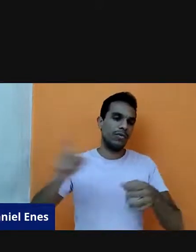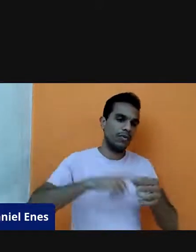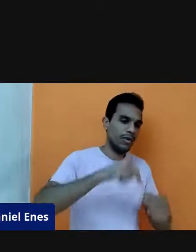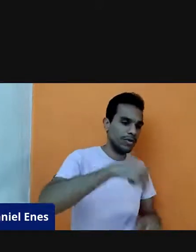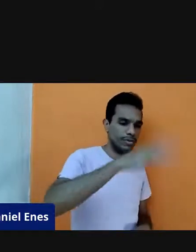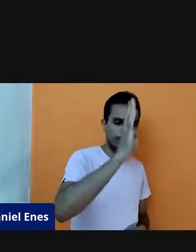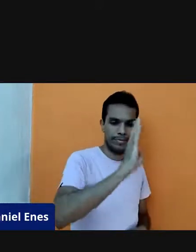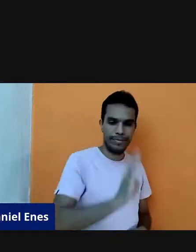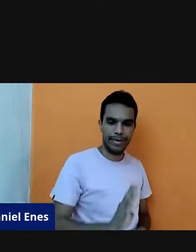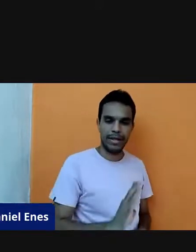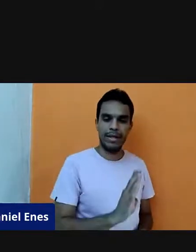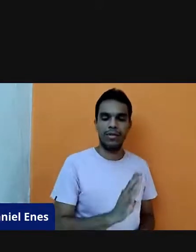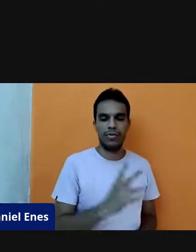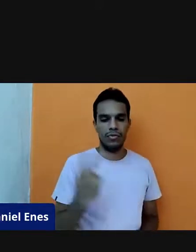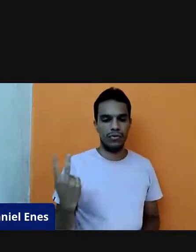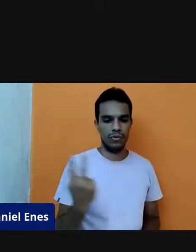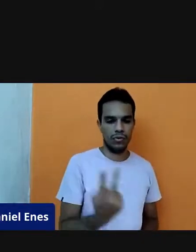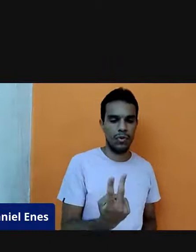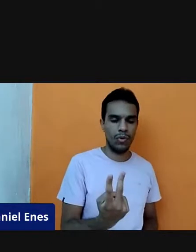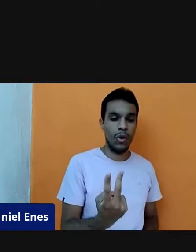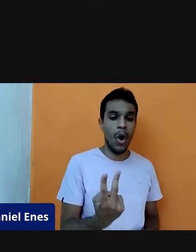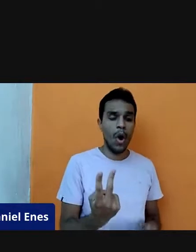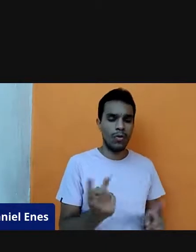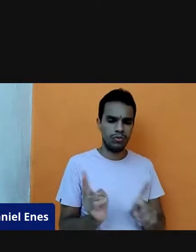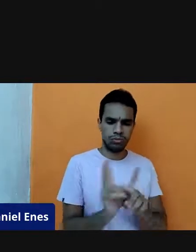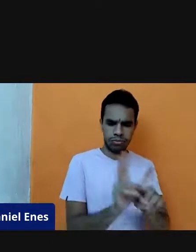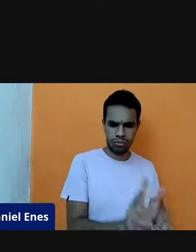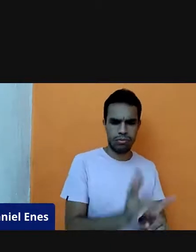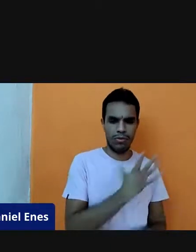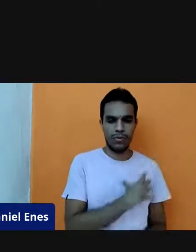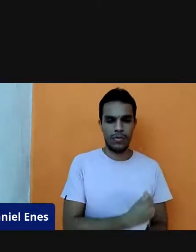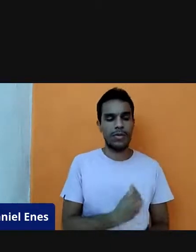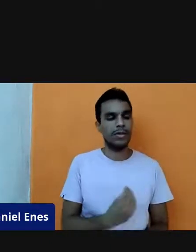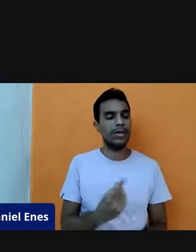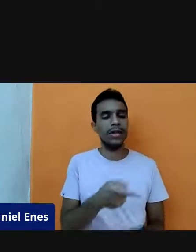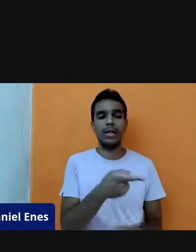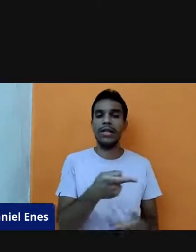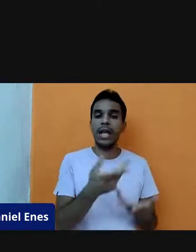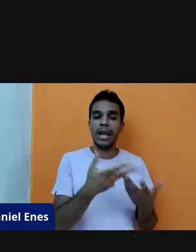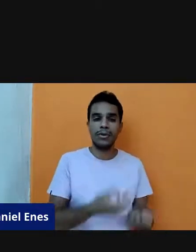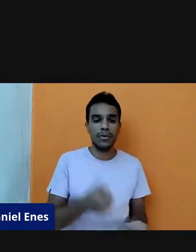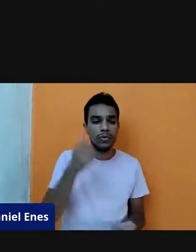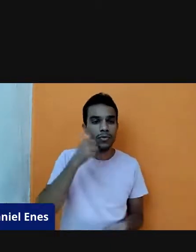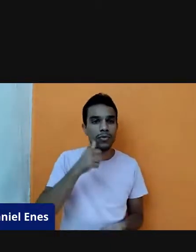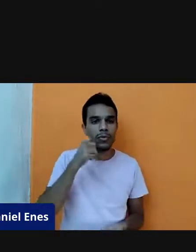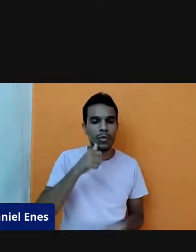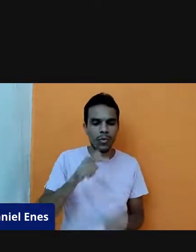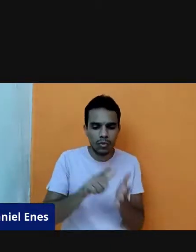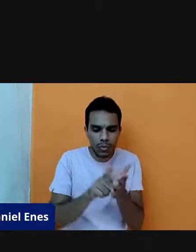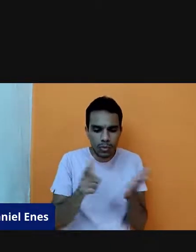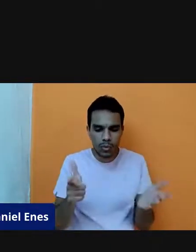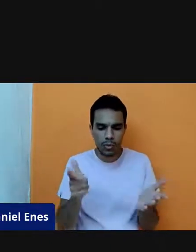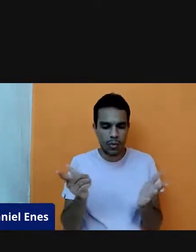Né? Nesse momento, ela assume duas colunas femininas em jornais